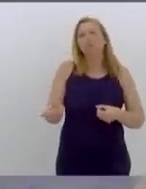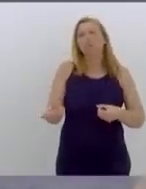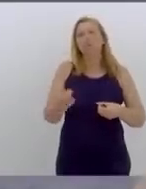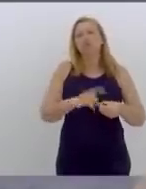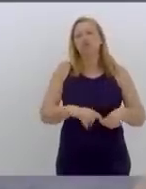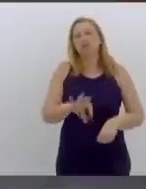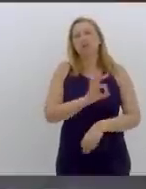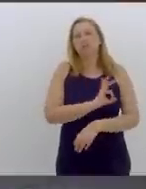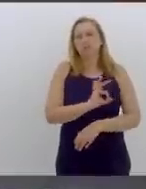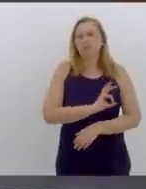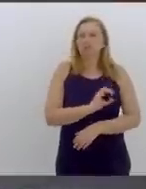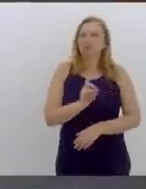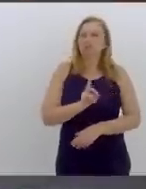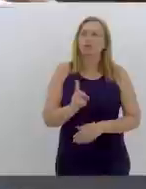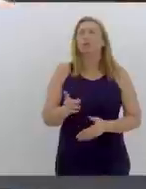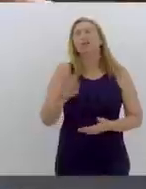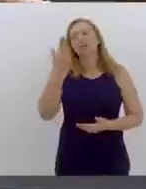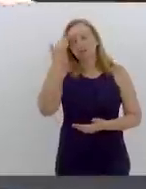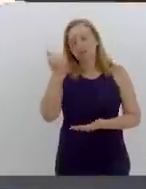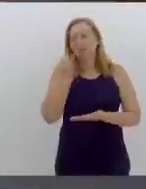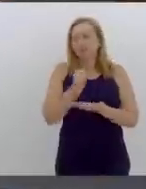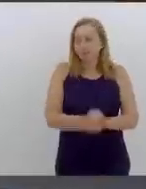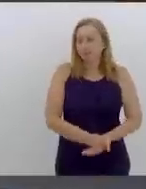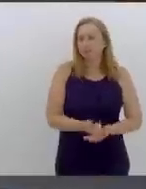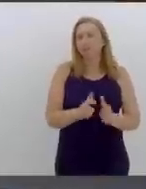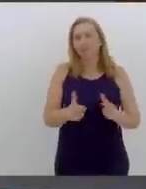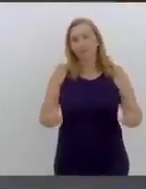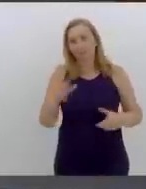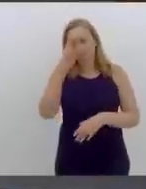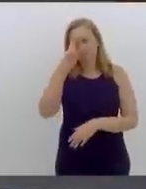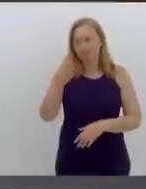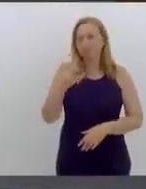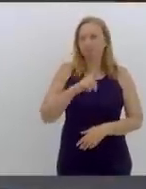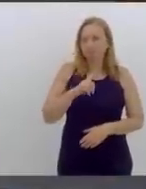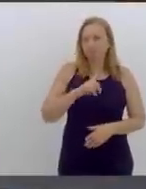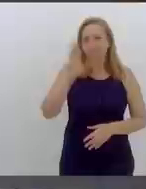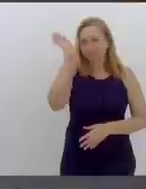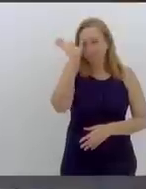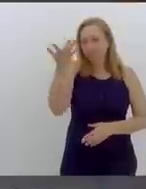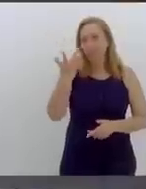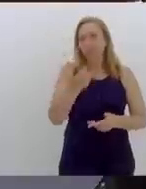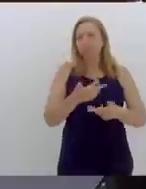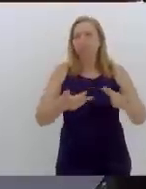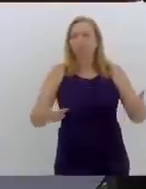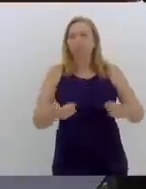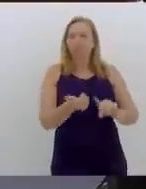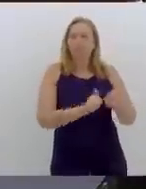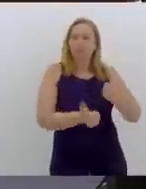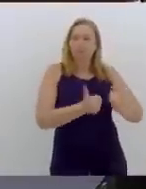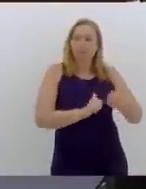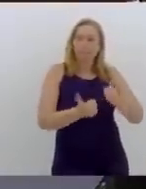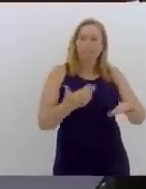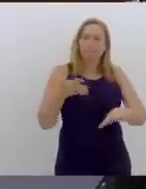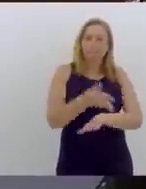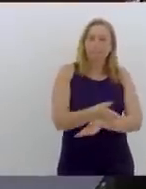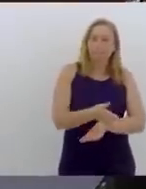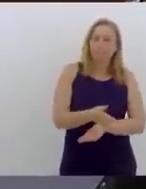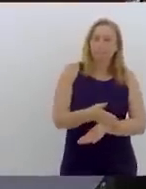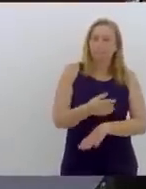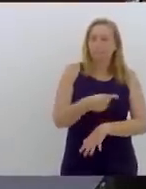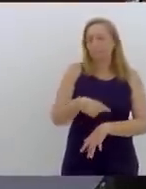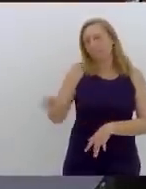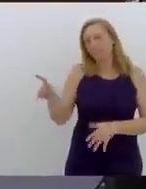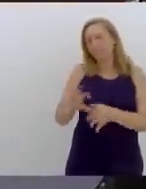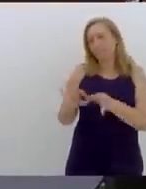sei é um é um fardo grande que o senhor pegou é muita coisa para ser avaliado não se pode simplesmente chegar lá e dizer vai lá